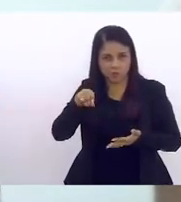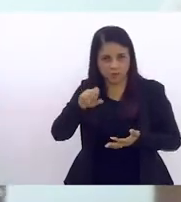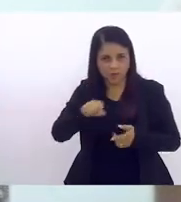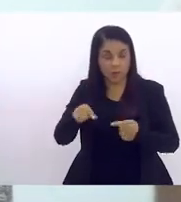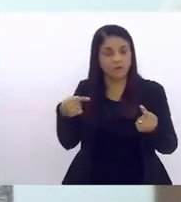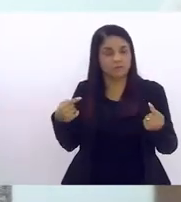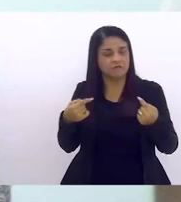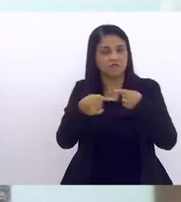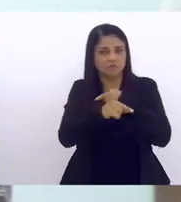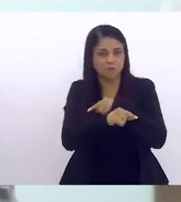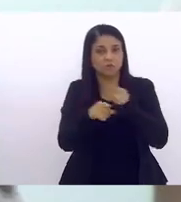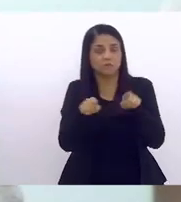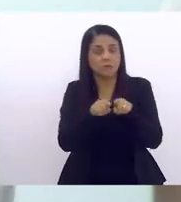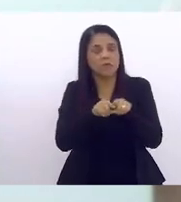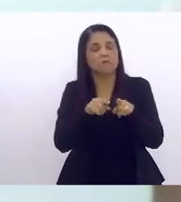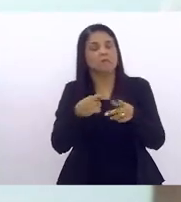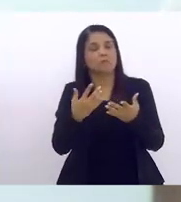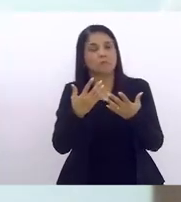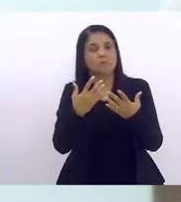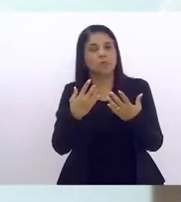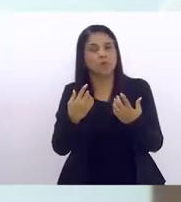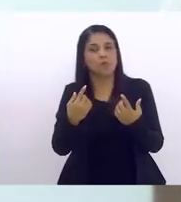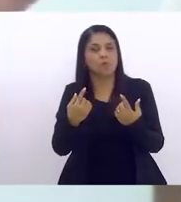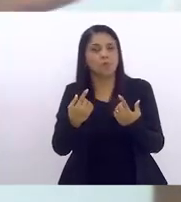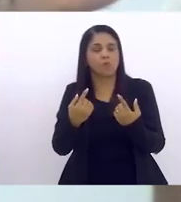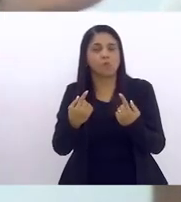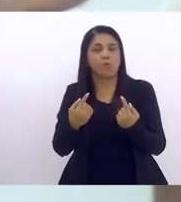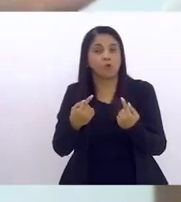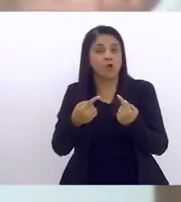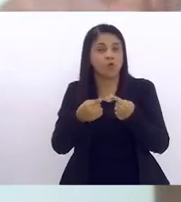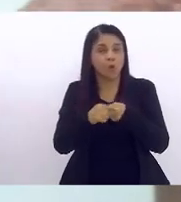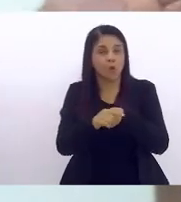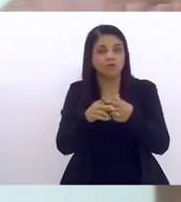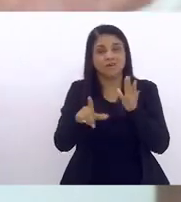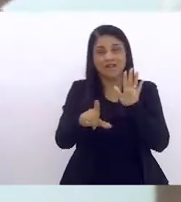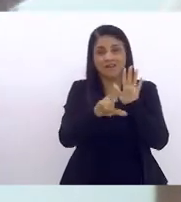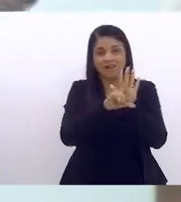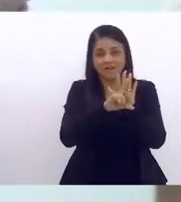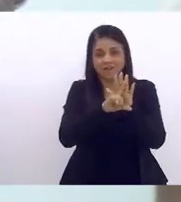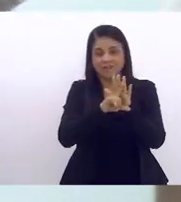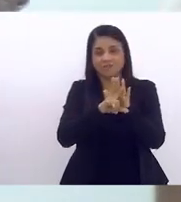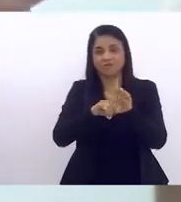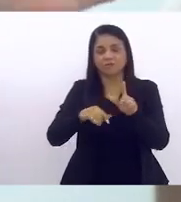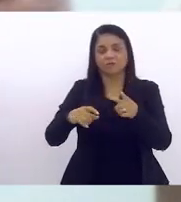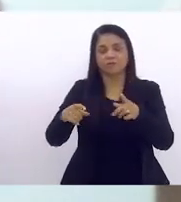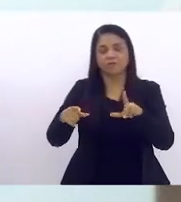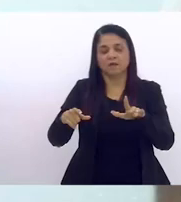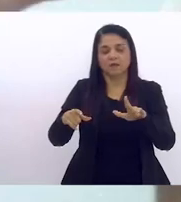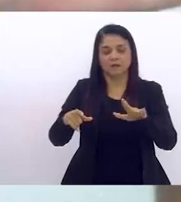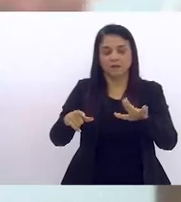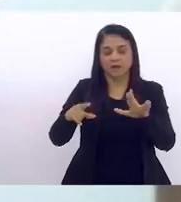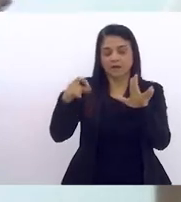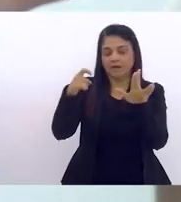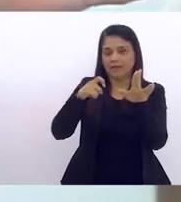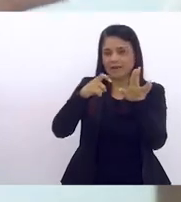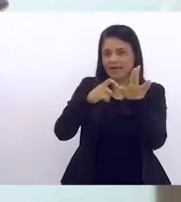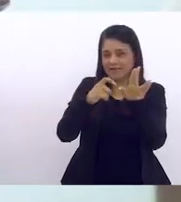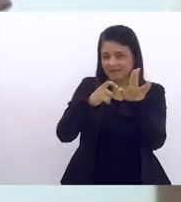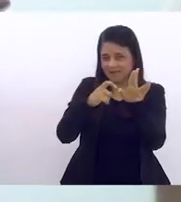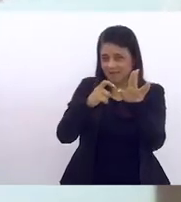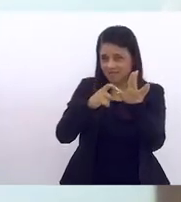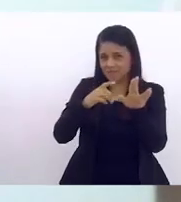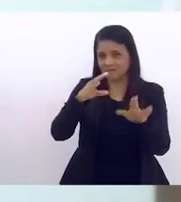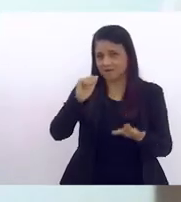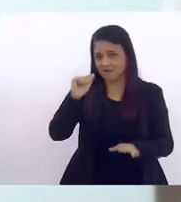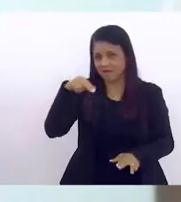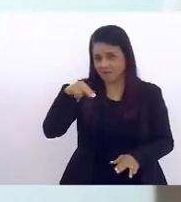a lei da cannabis medicinal, eles ameaçaram os médicos que receitassem o cannabis medicinal que seriam punidos. Não